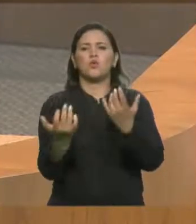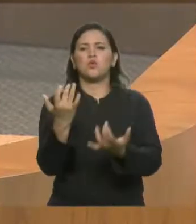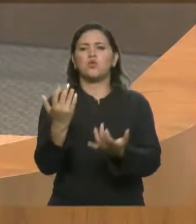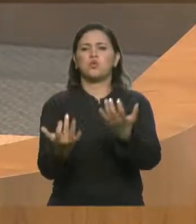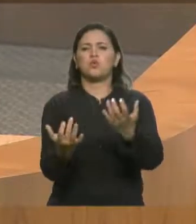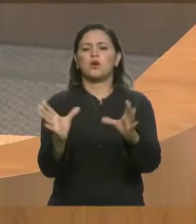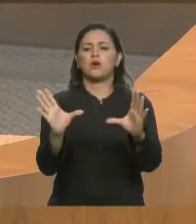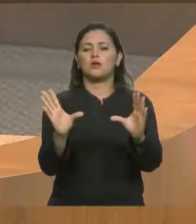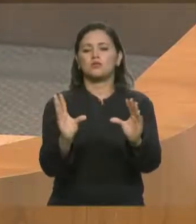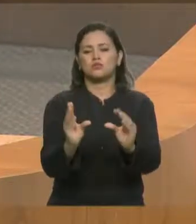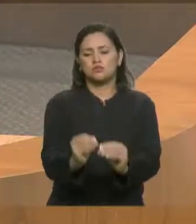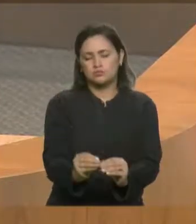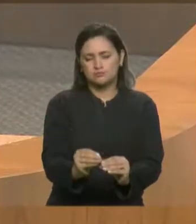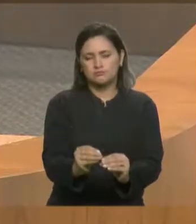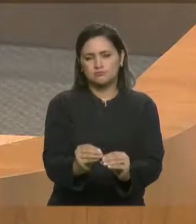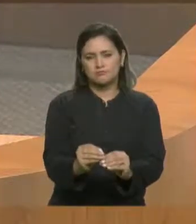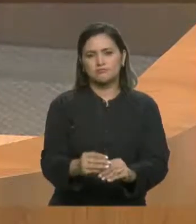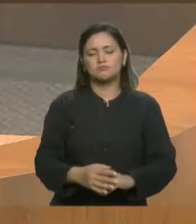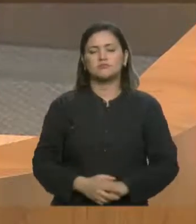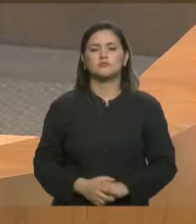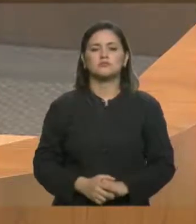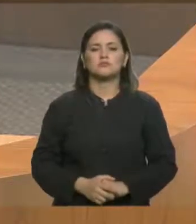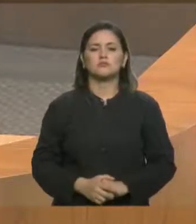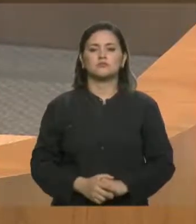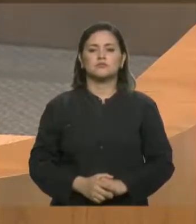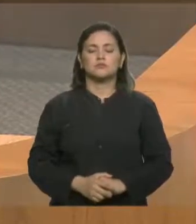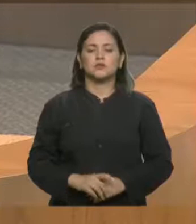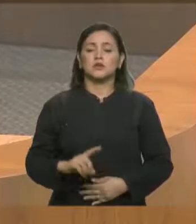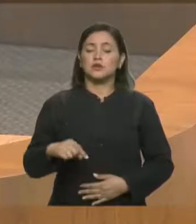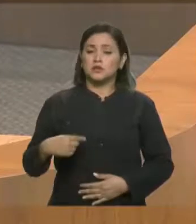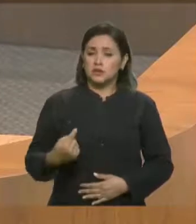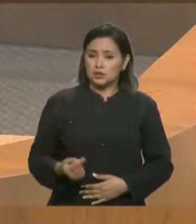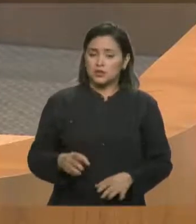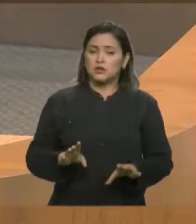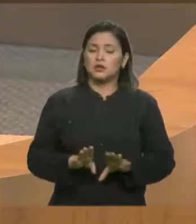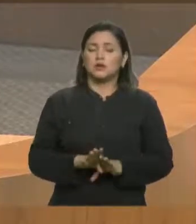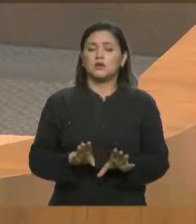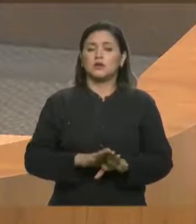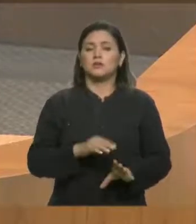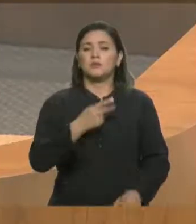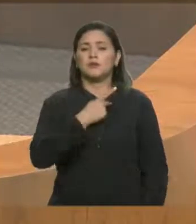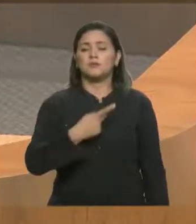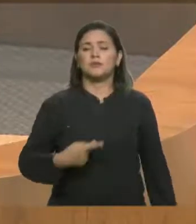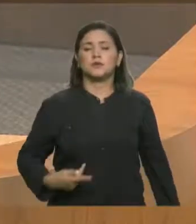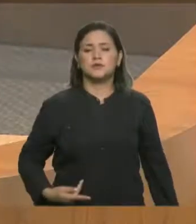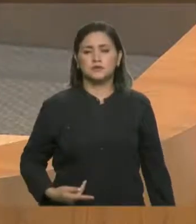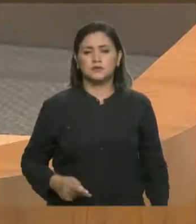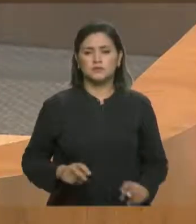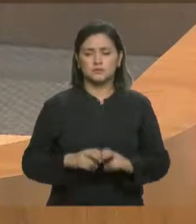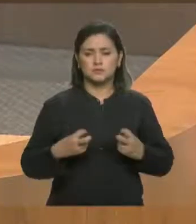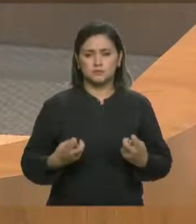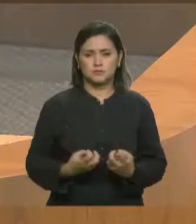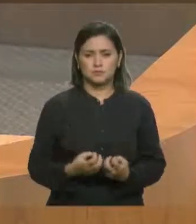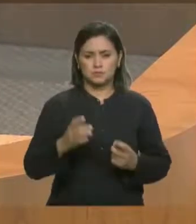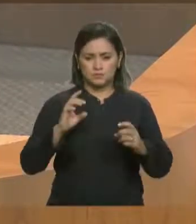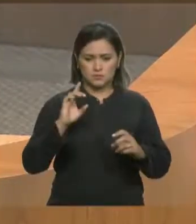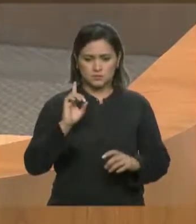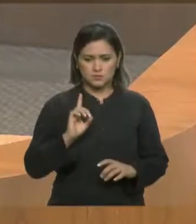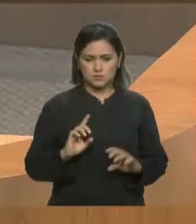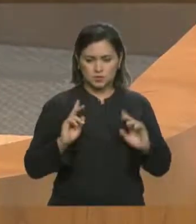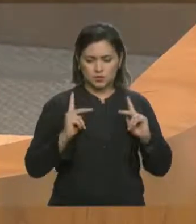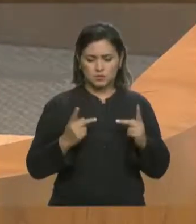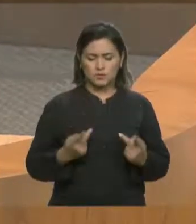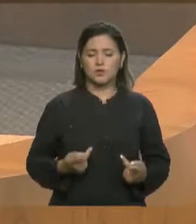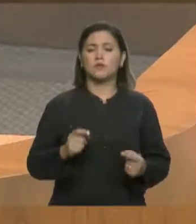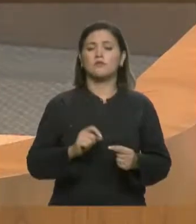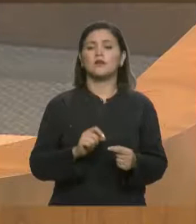Depois, também como presidente da Comissão de Direitos Humanos da Casa, fizemos uma audiência